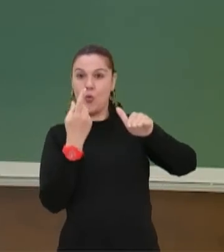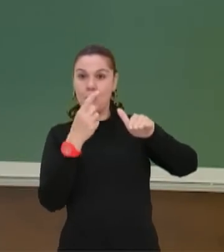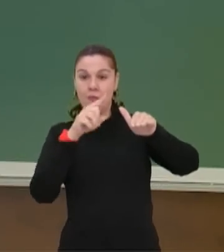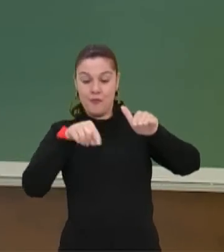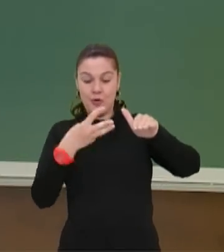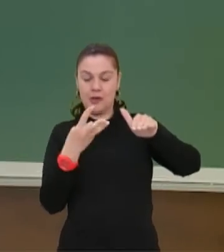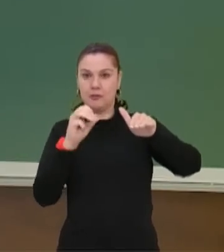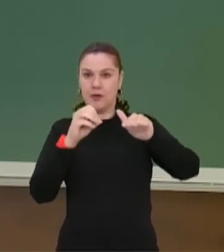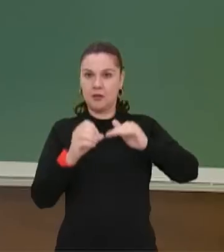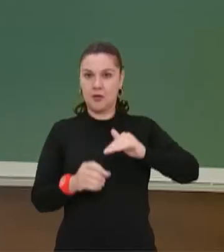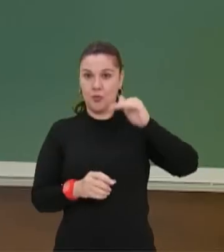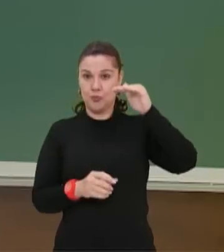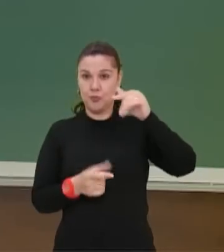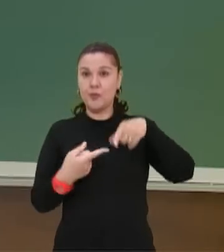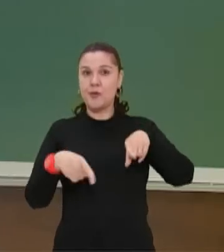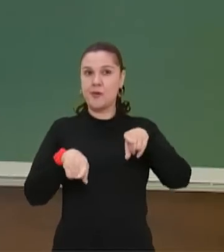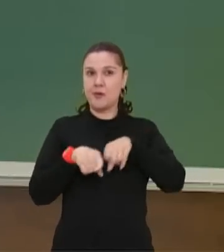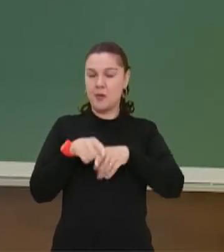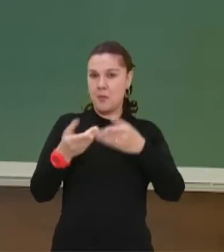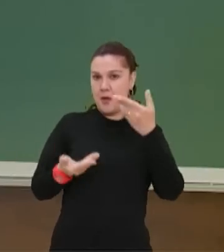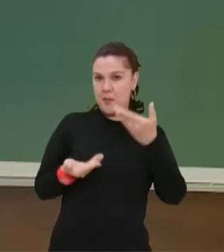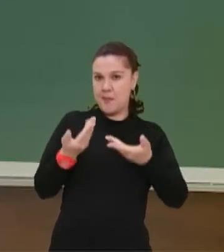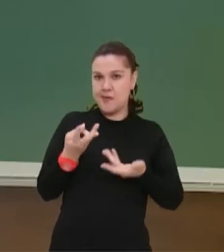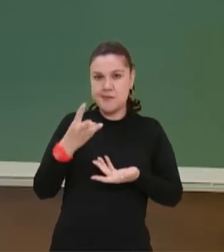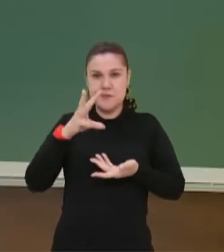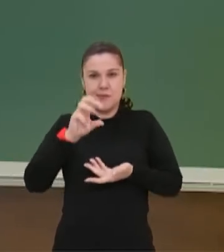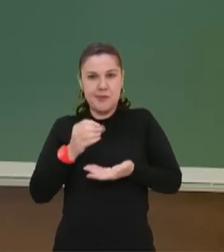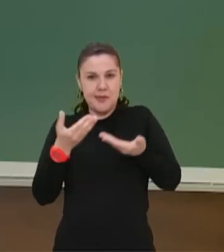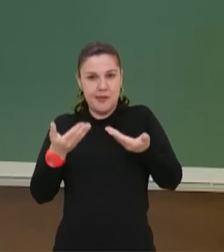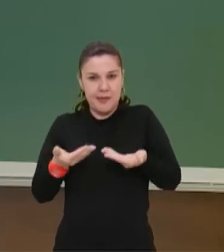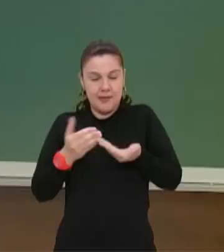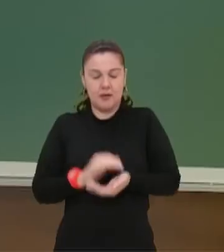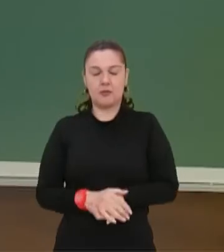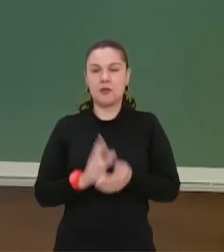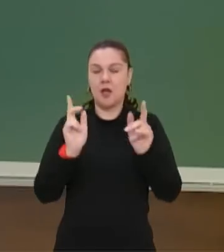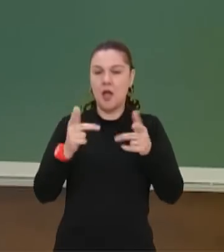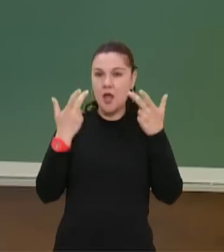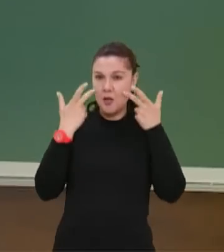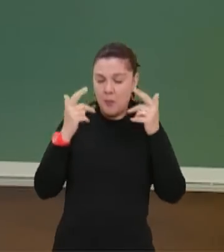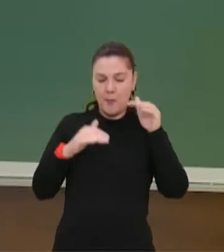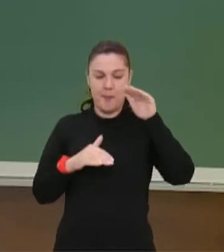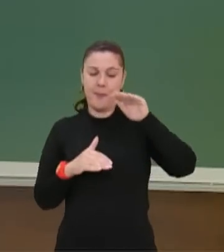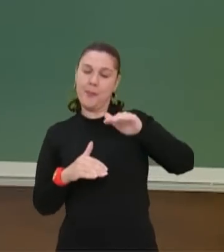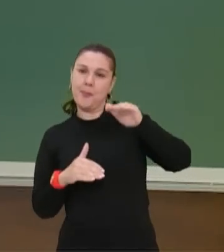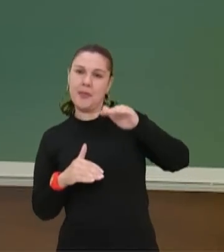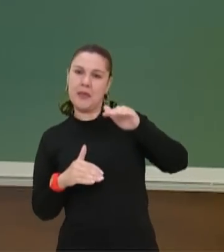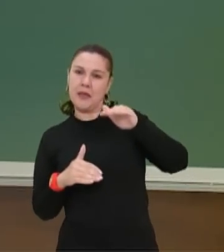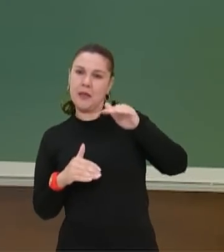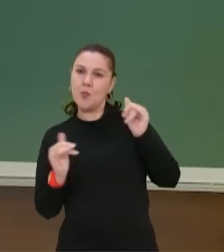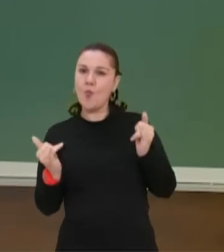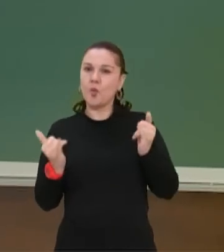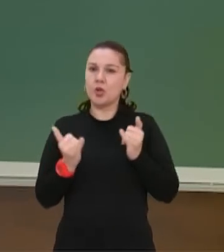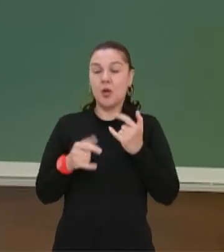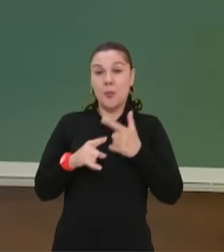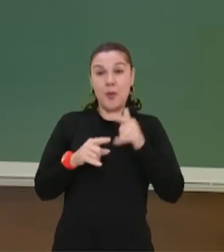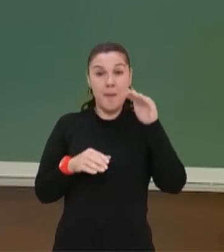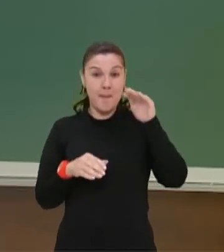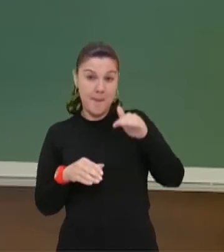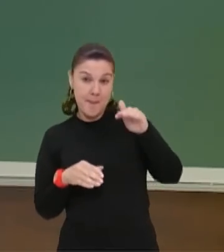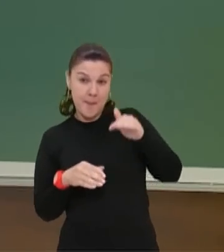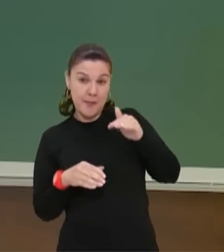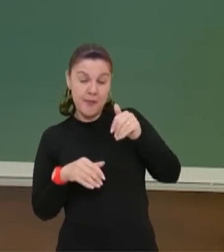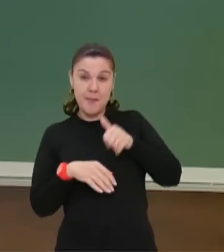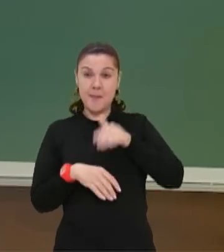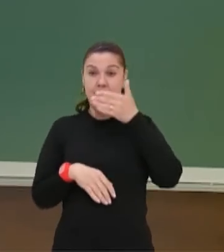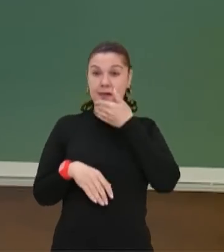quilos. Bom, era normal eles terem essa estatura e esse peso, eram pequenos, porque quanto menor era o